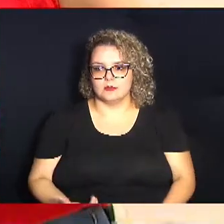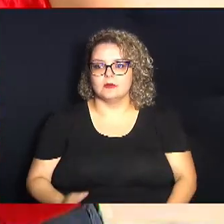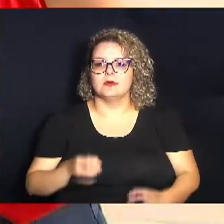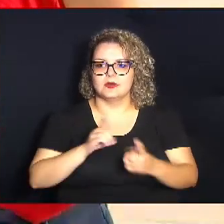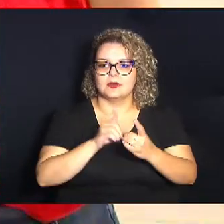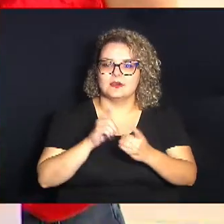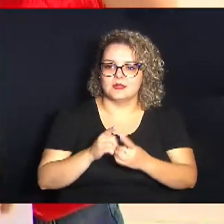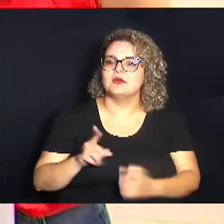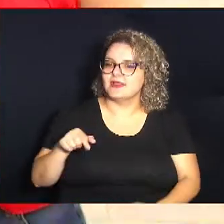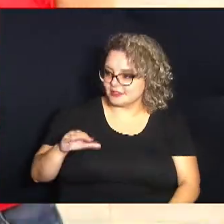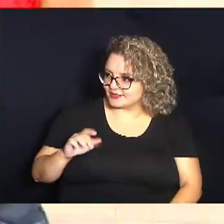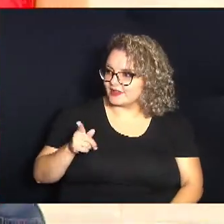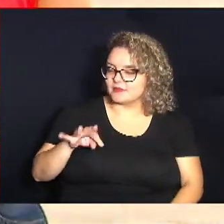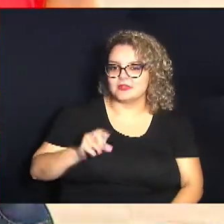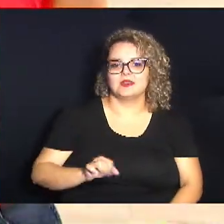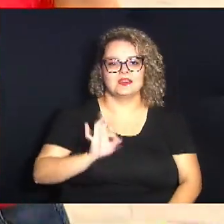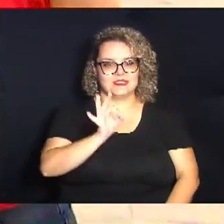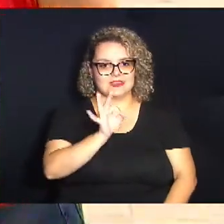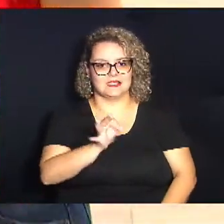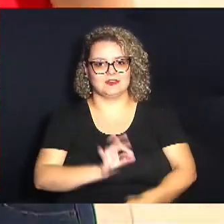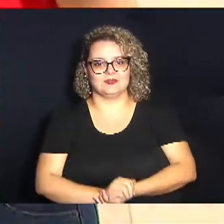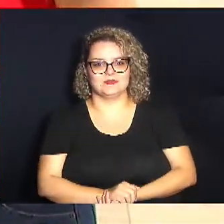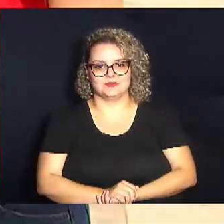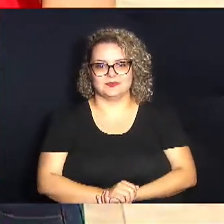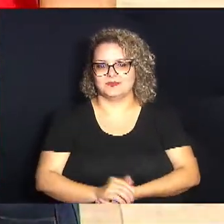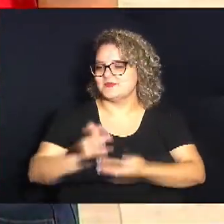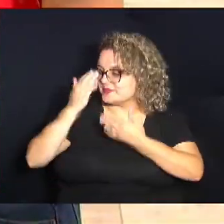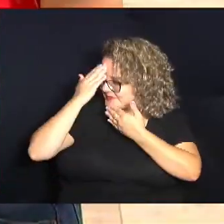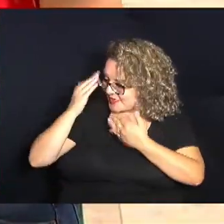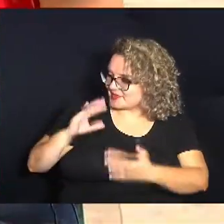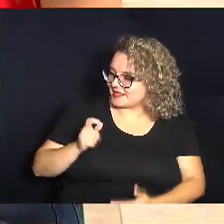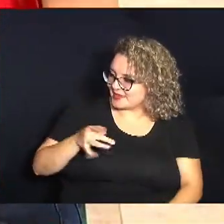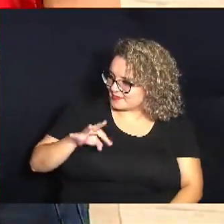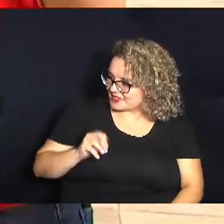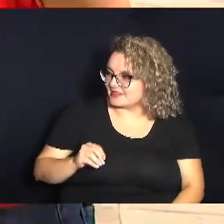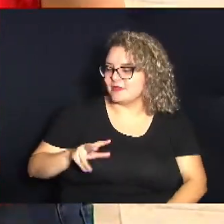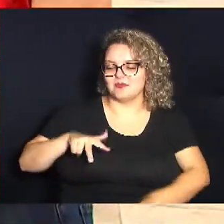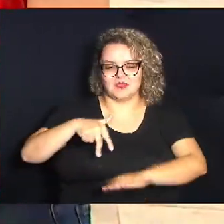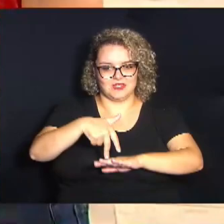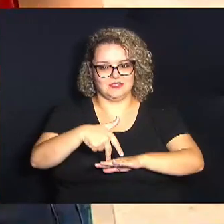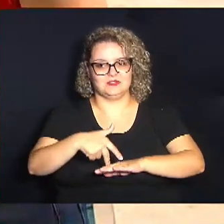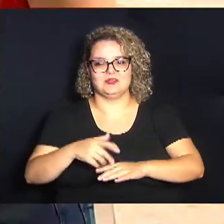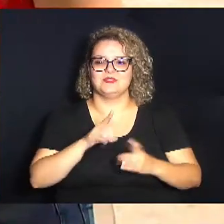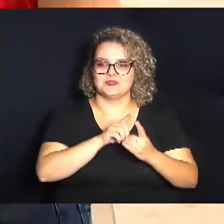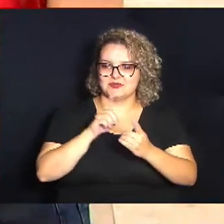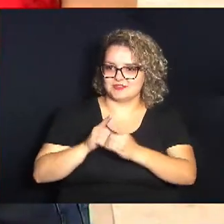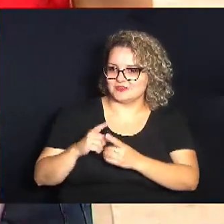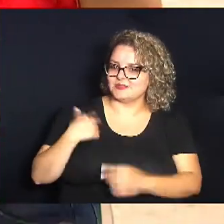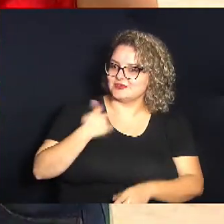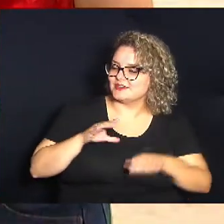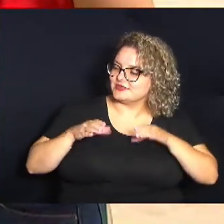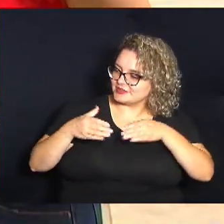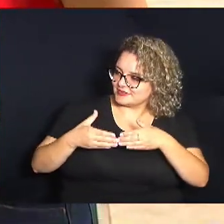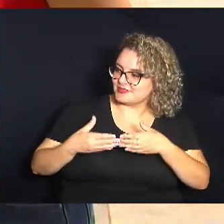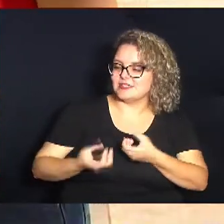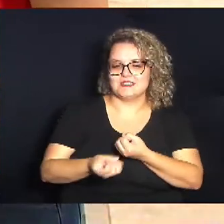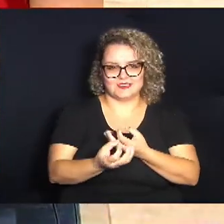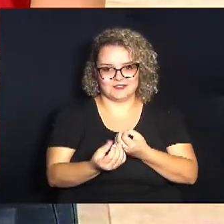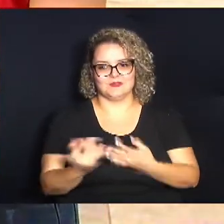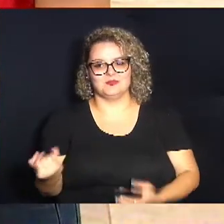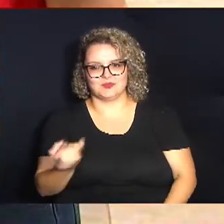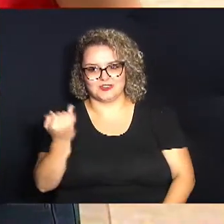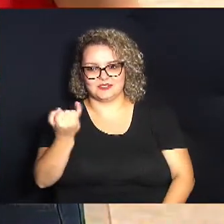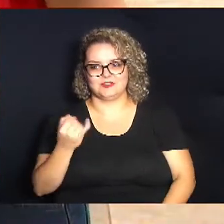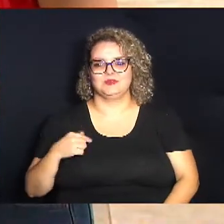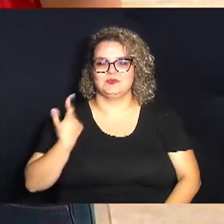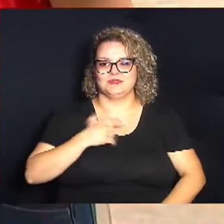atendimento. Não é isso, capitão? Muito obrigada, então, capitão, pela sua disposição em nos atender, atender a nossa equipe, trazendo essas informações aqui